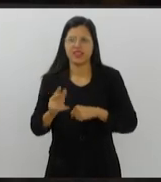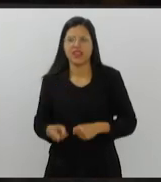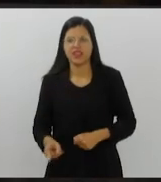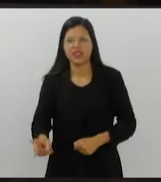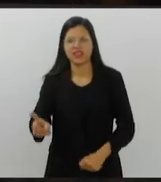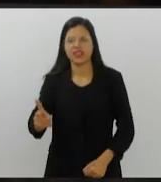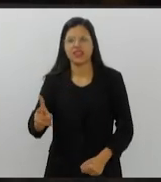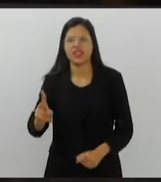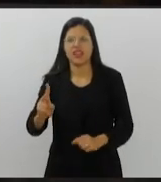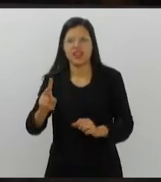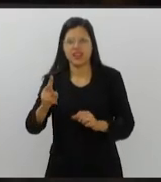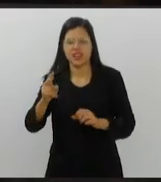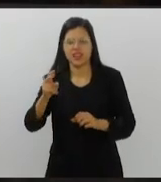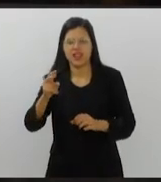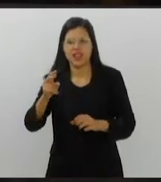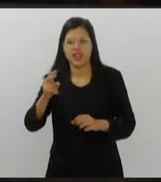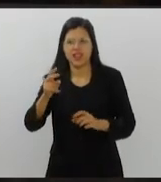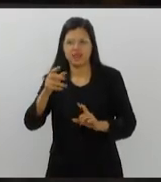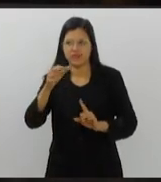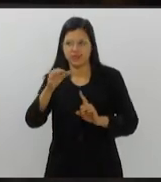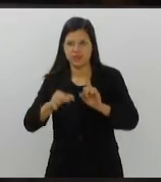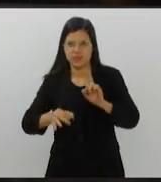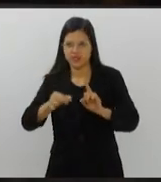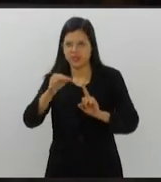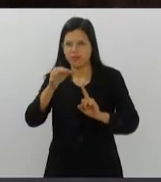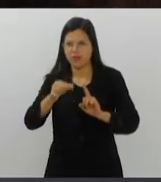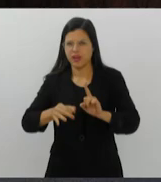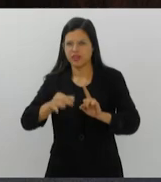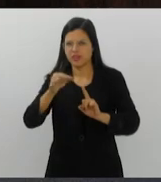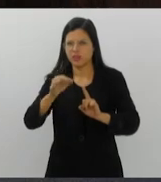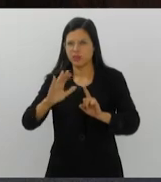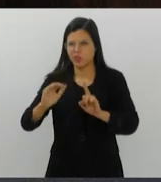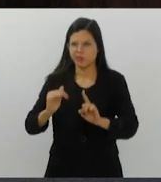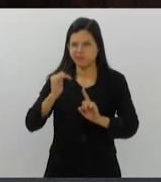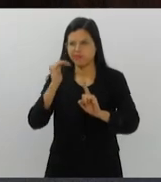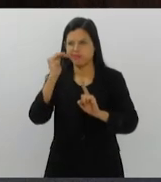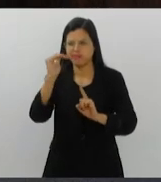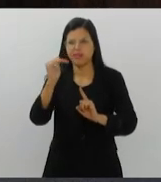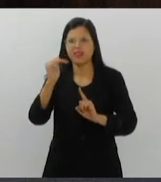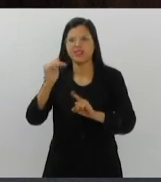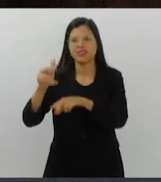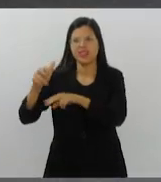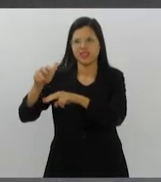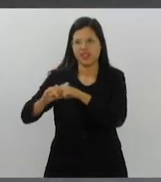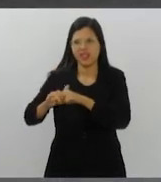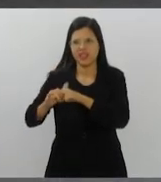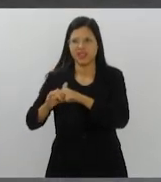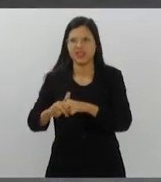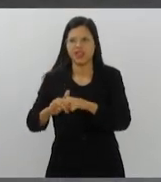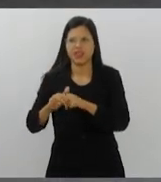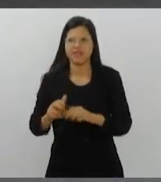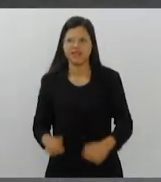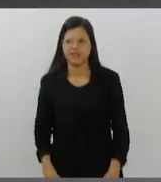desembargadora Ivone Caetano, que já se encontra aqui sentada ao nosso lado, a nossa decana querida.